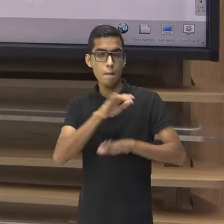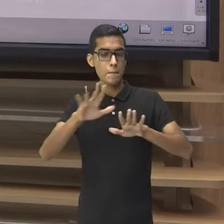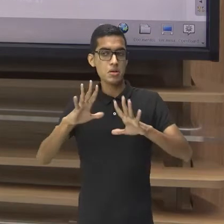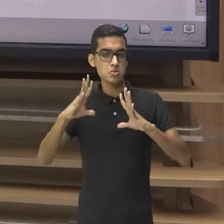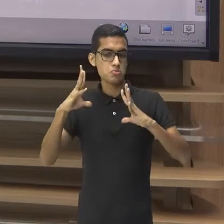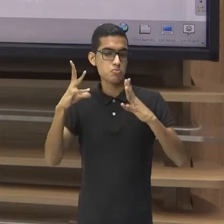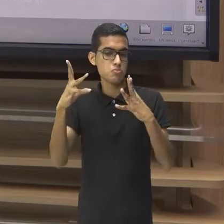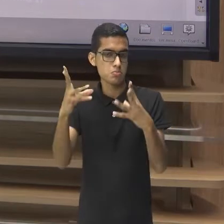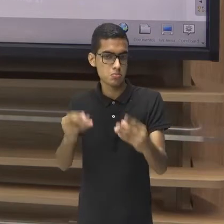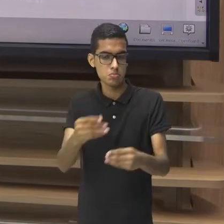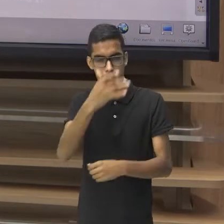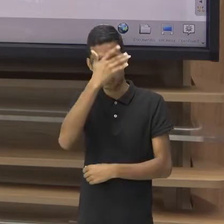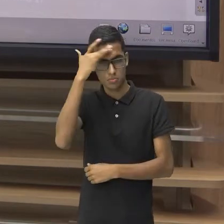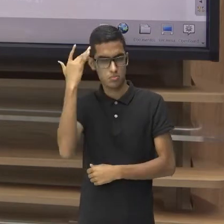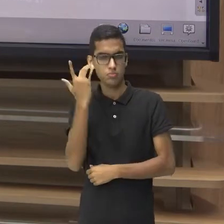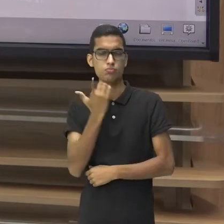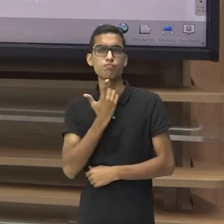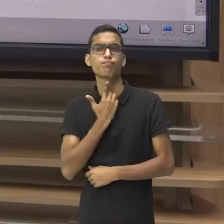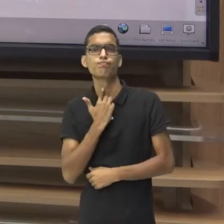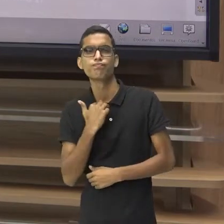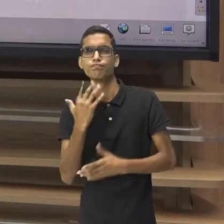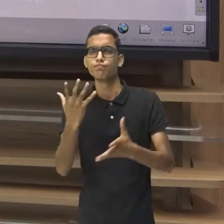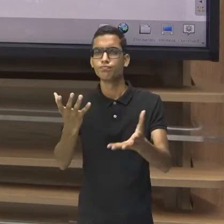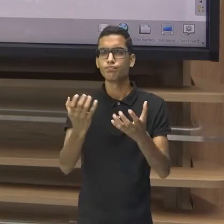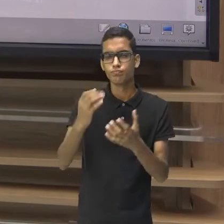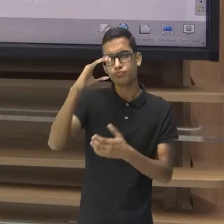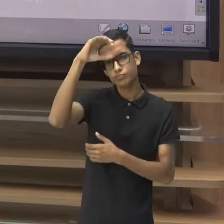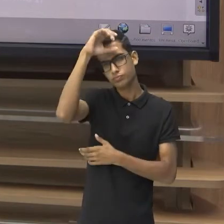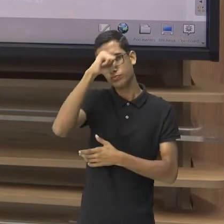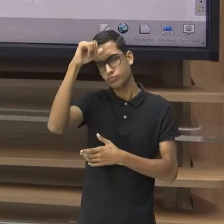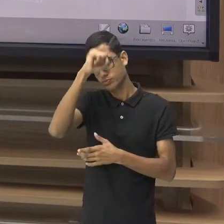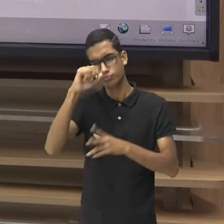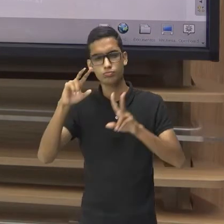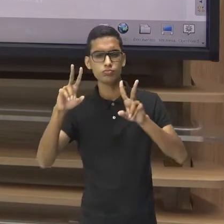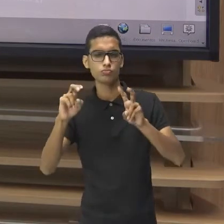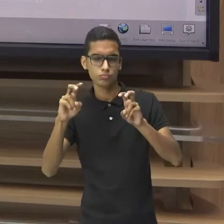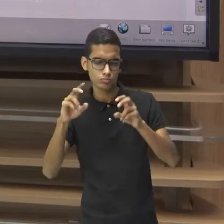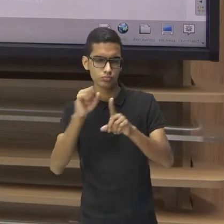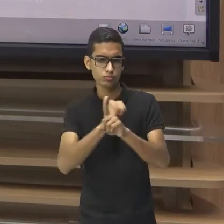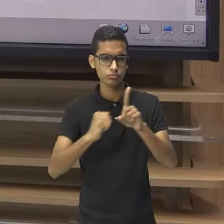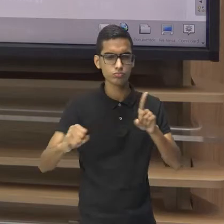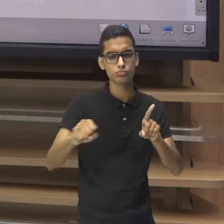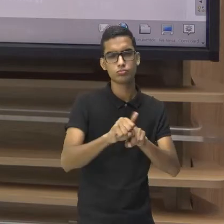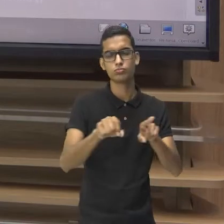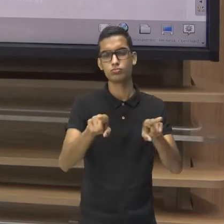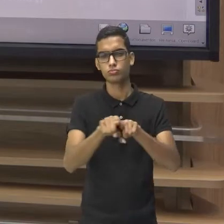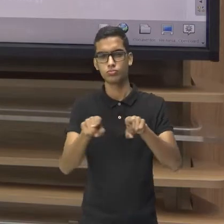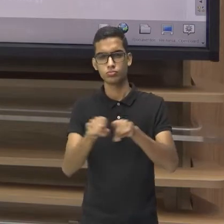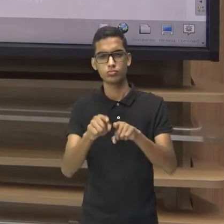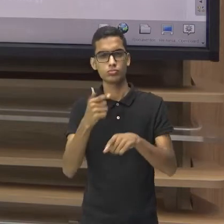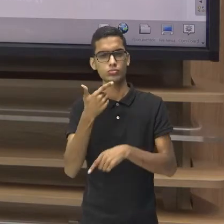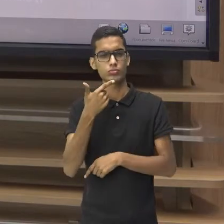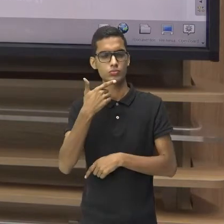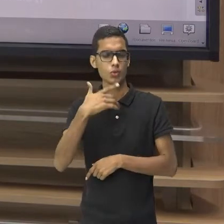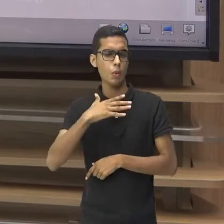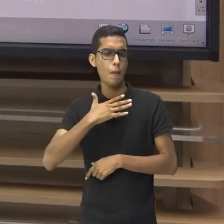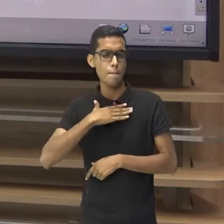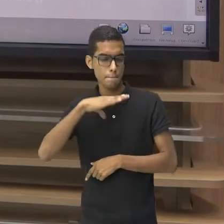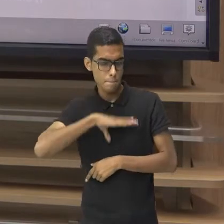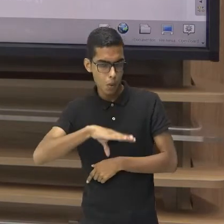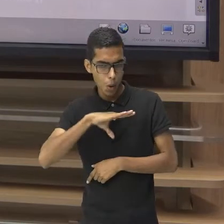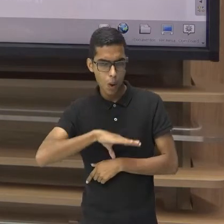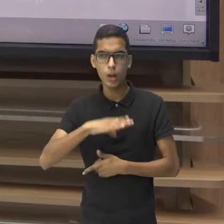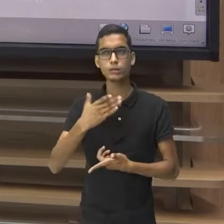que desejarem buscar o conhecimento em sociologia, língua portuguesa, matemática,